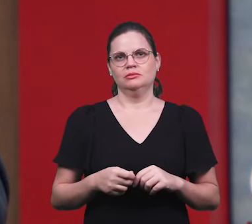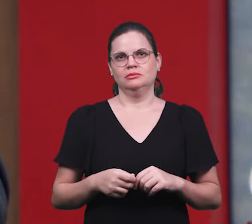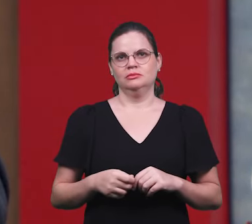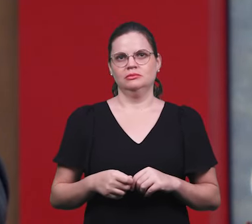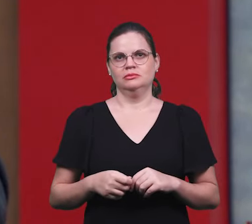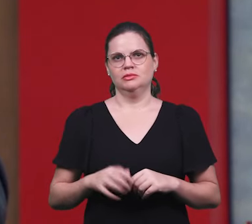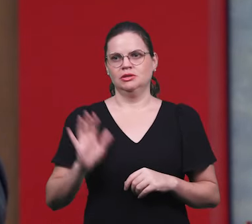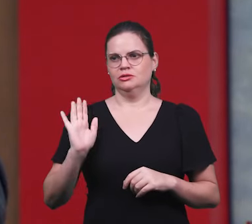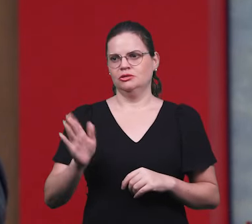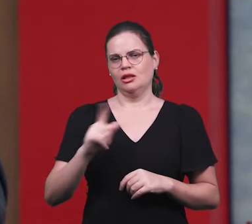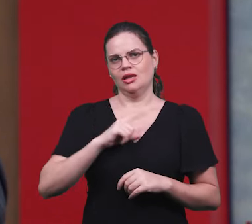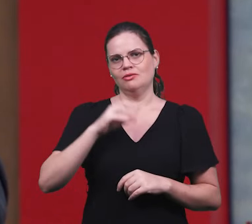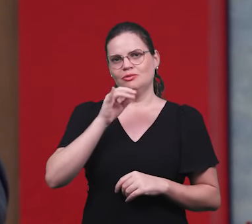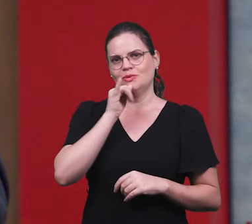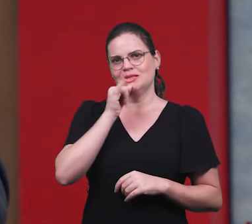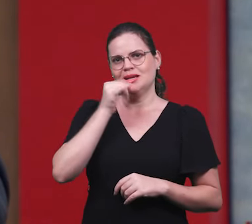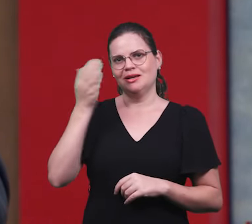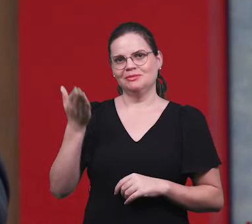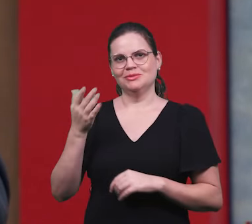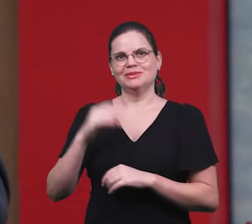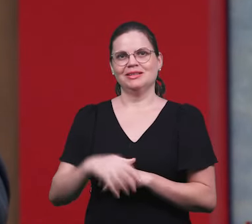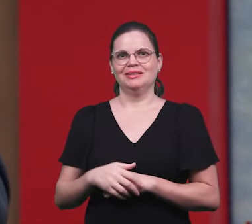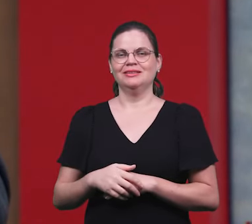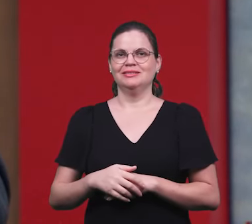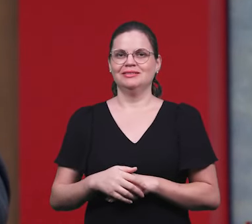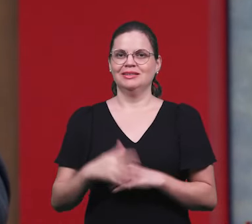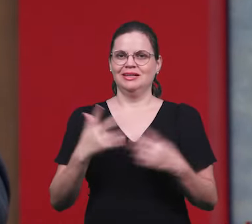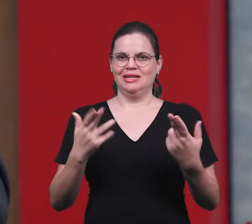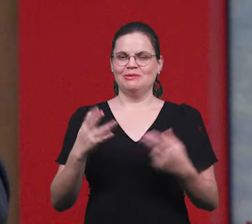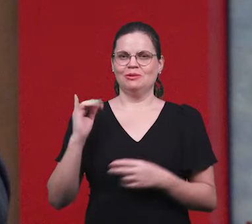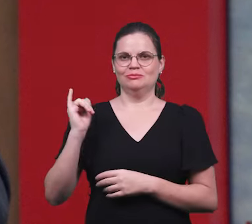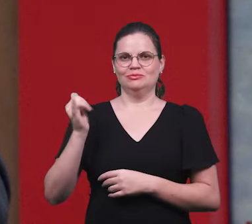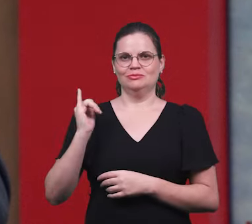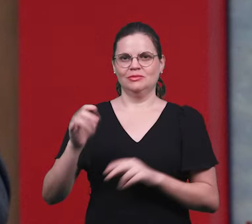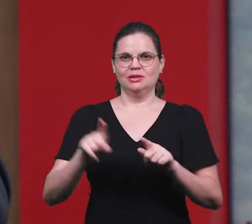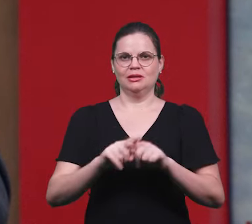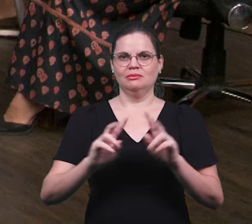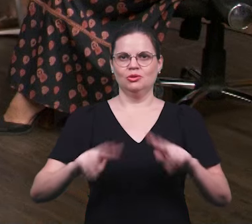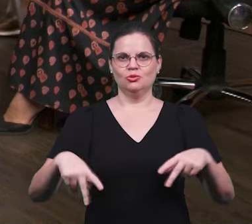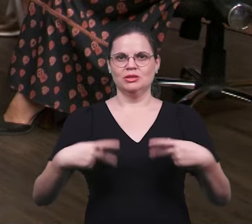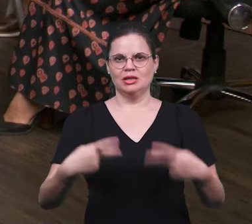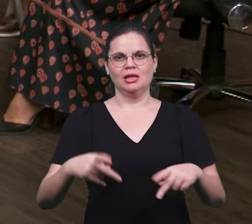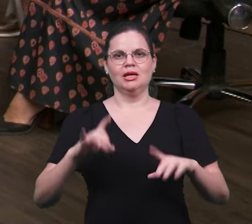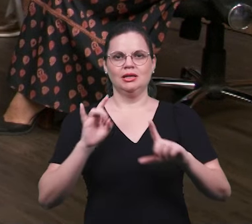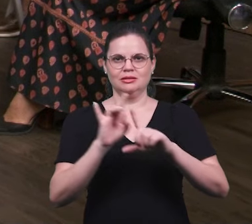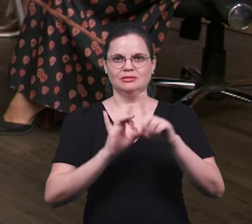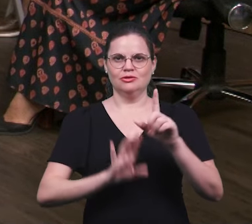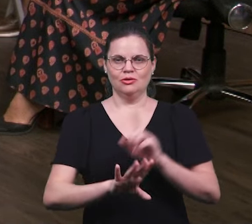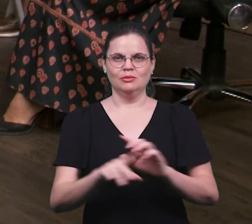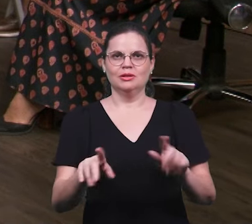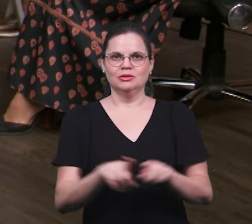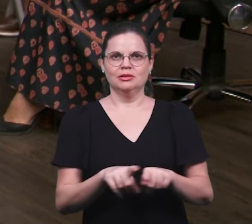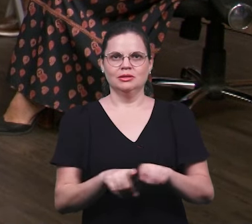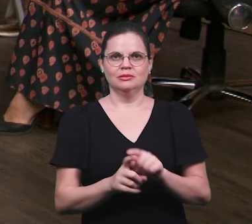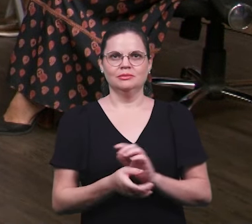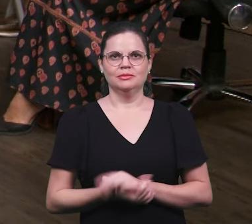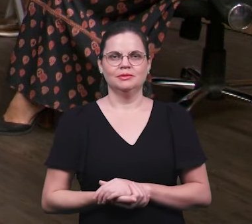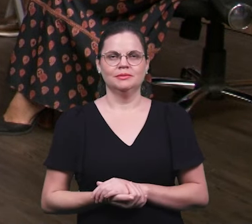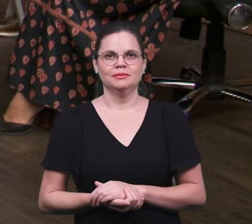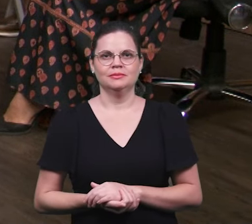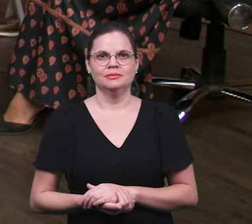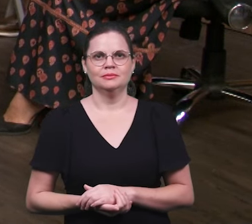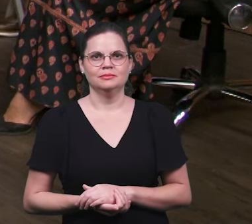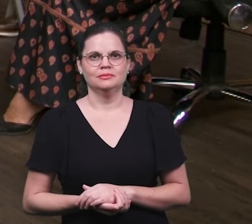tivemos um bom exemplo aí Dos links. do Natanael, dos links que foram mencionados. É